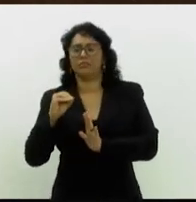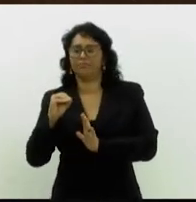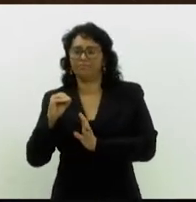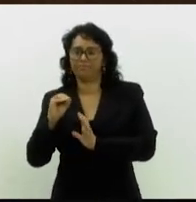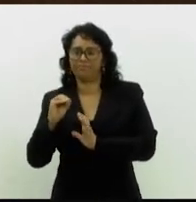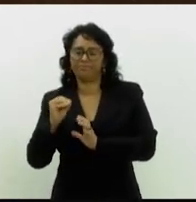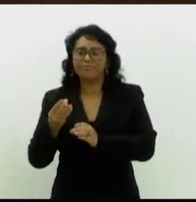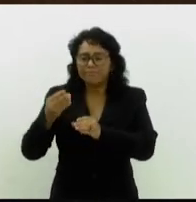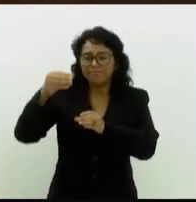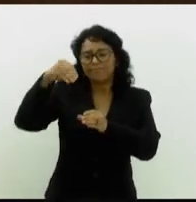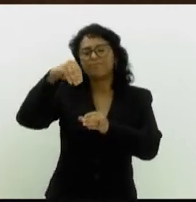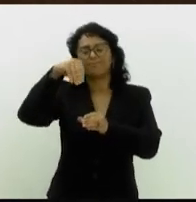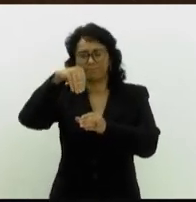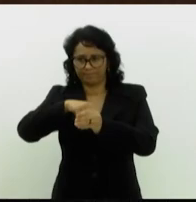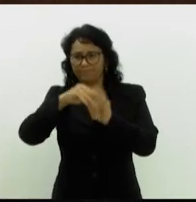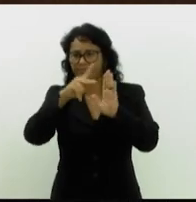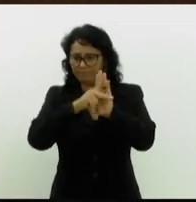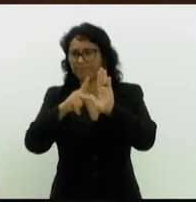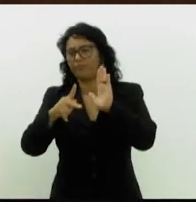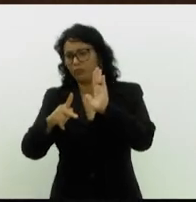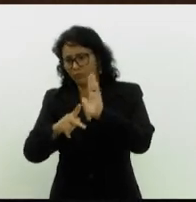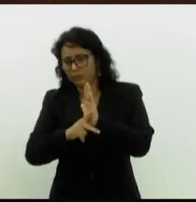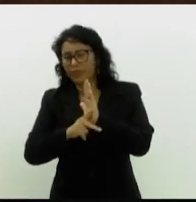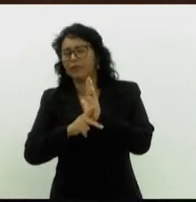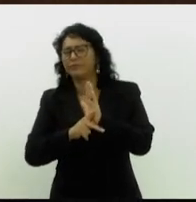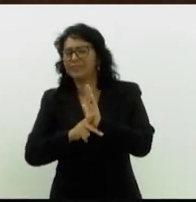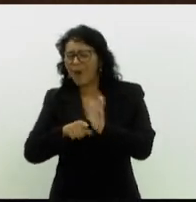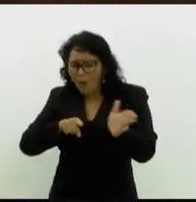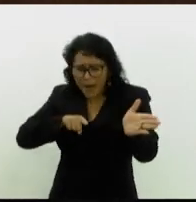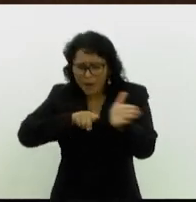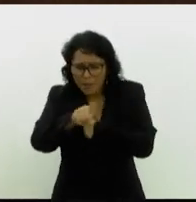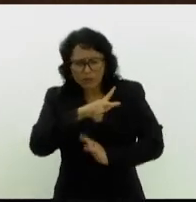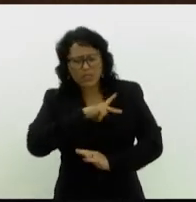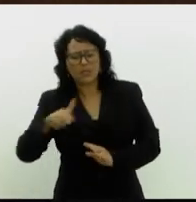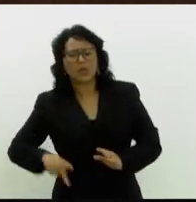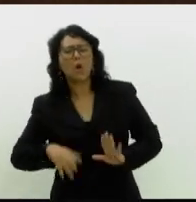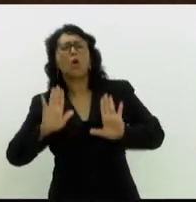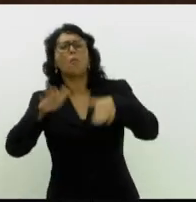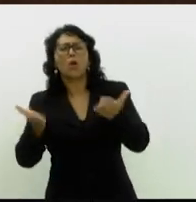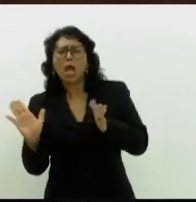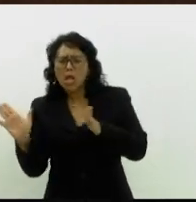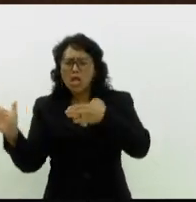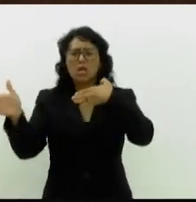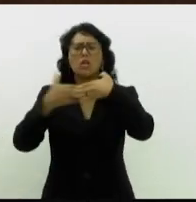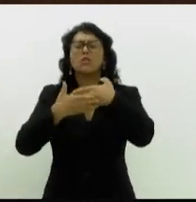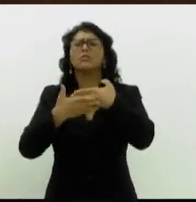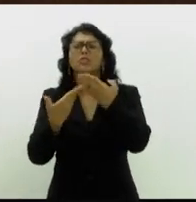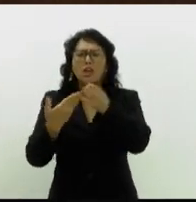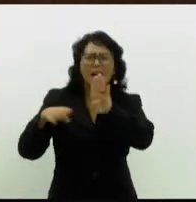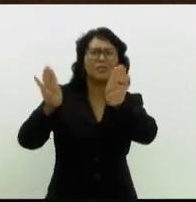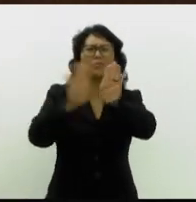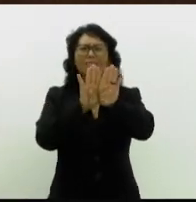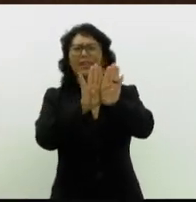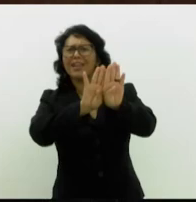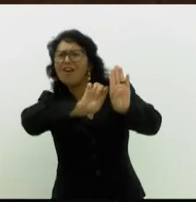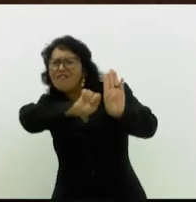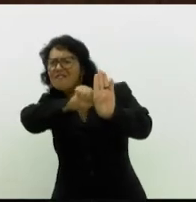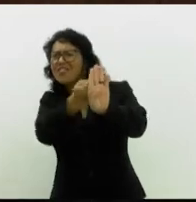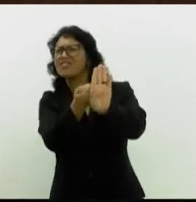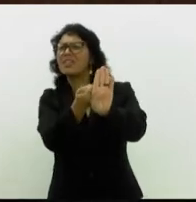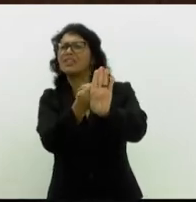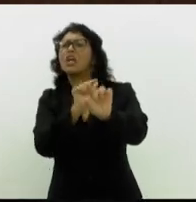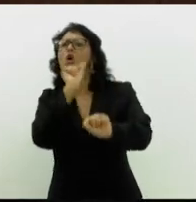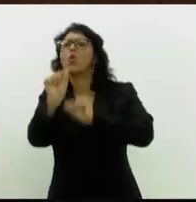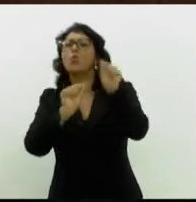final do parecer queria perguntar por que que hoje as portas da casa foram fechadas porque